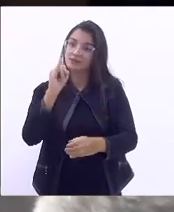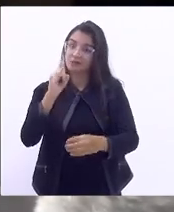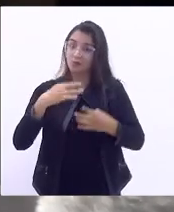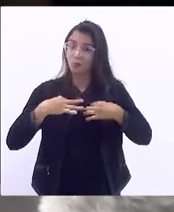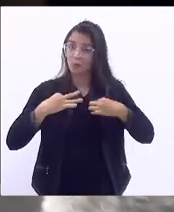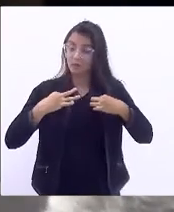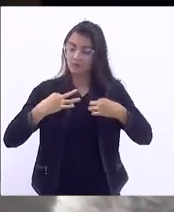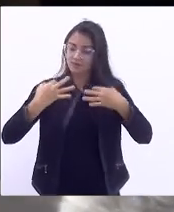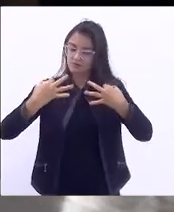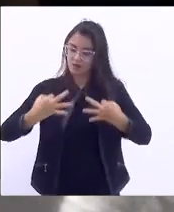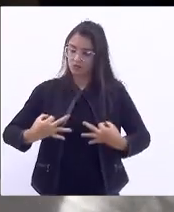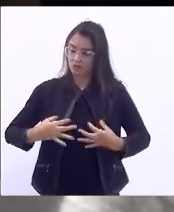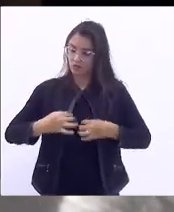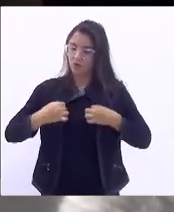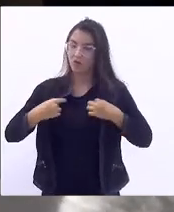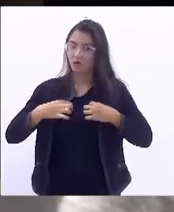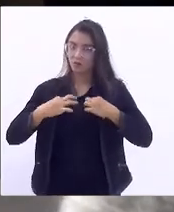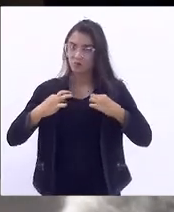adequados,